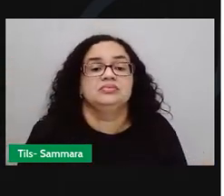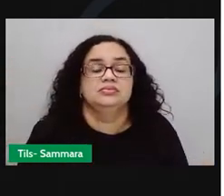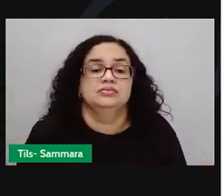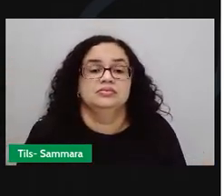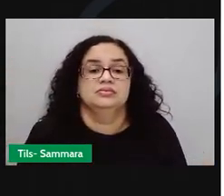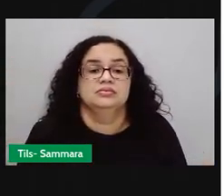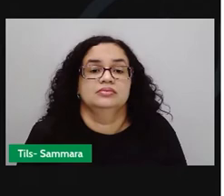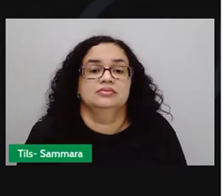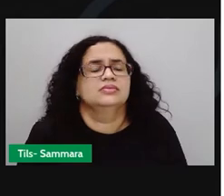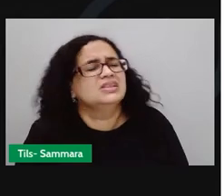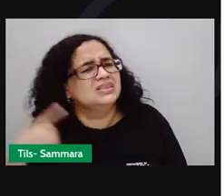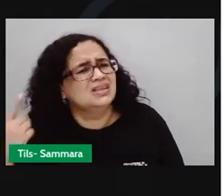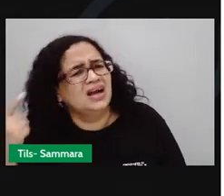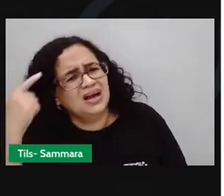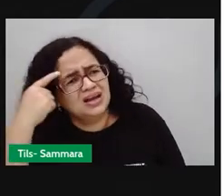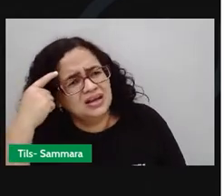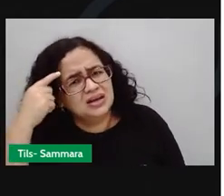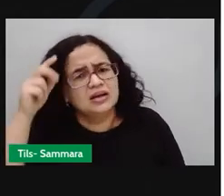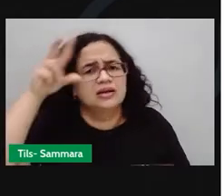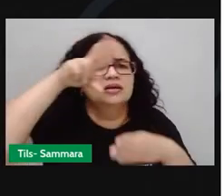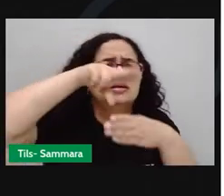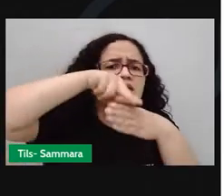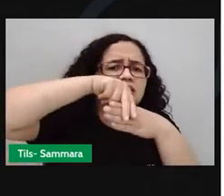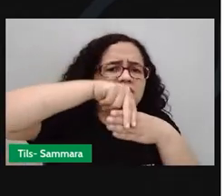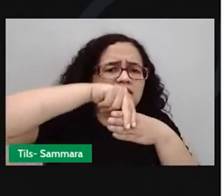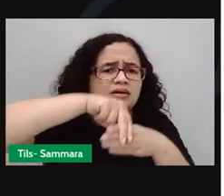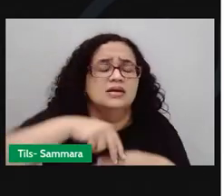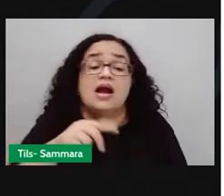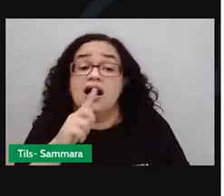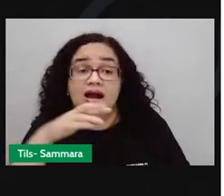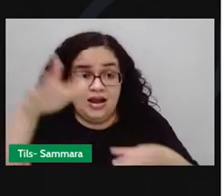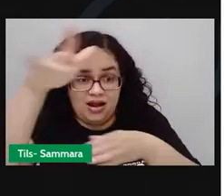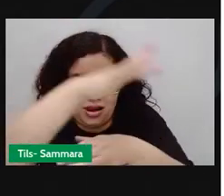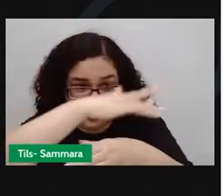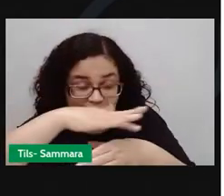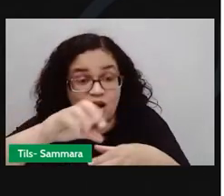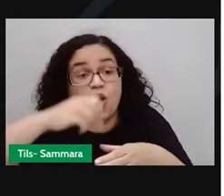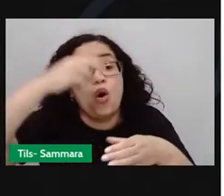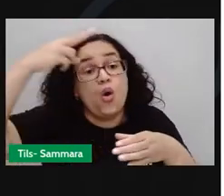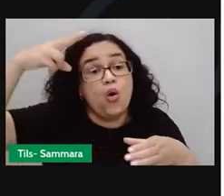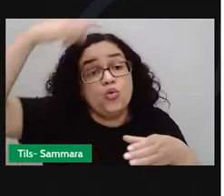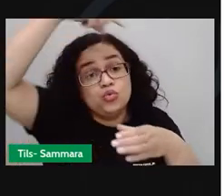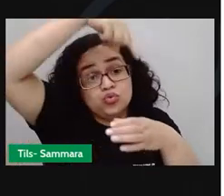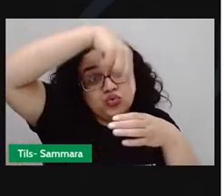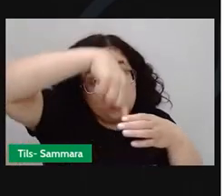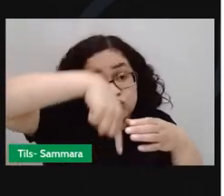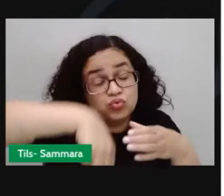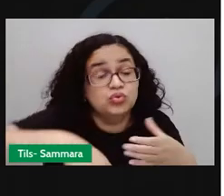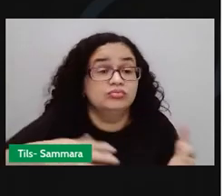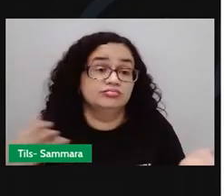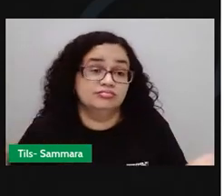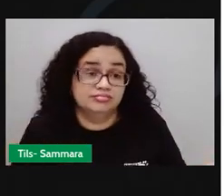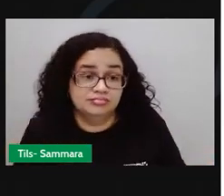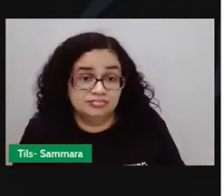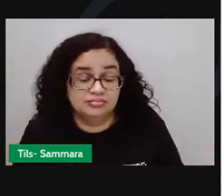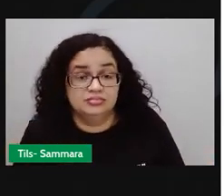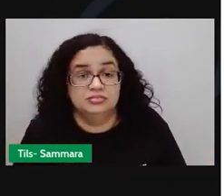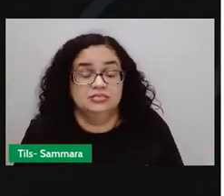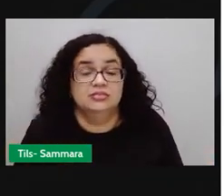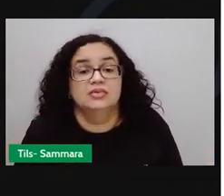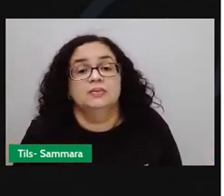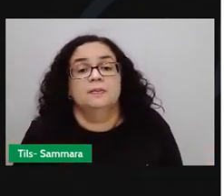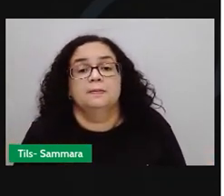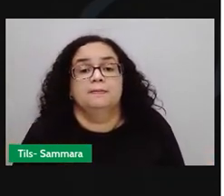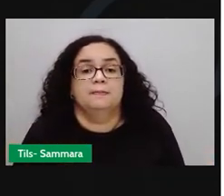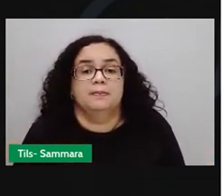metal. Vocês acham que o clipe de metal vai afundar ou vai flutuar? Vamos testar?